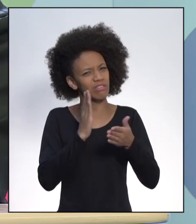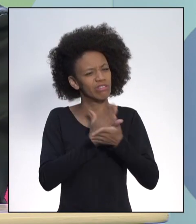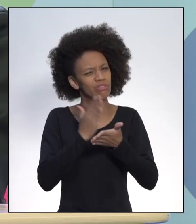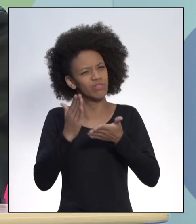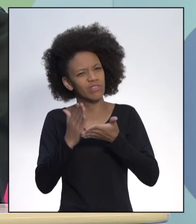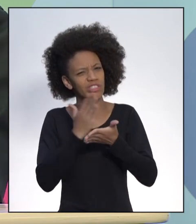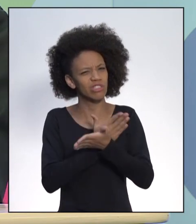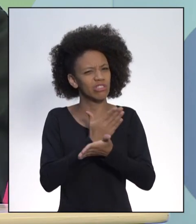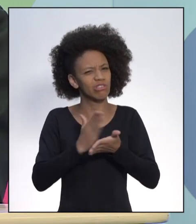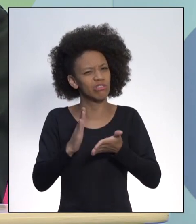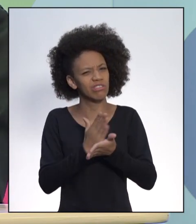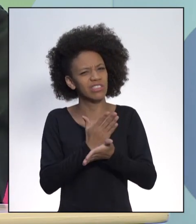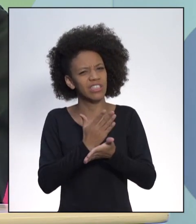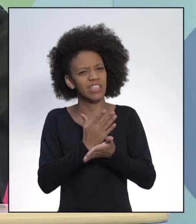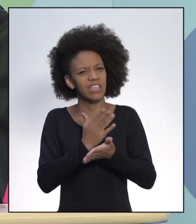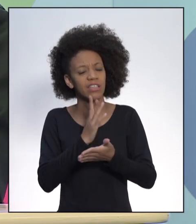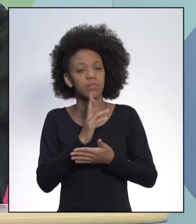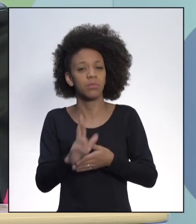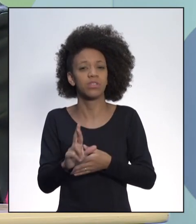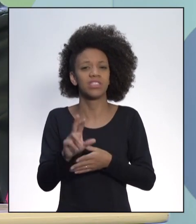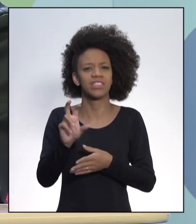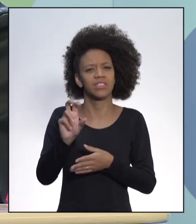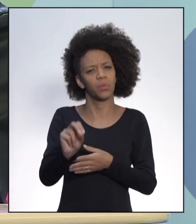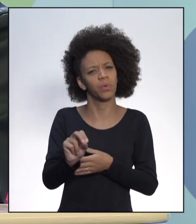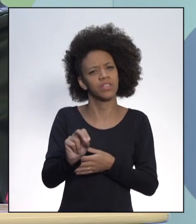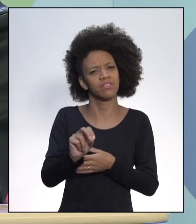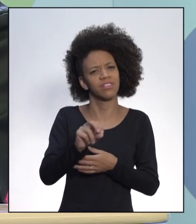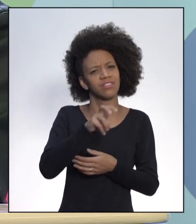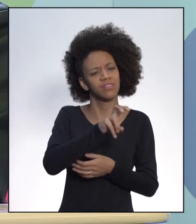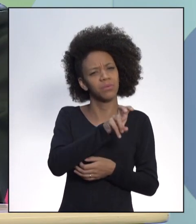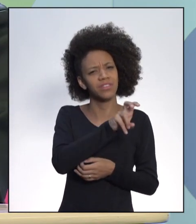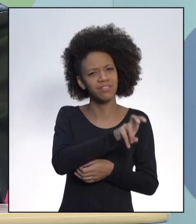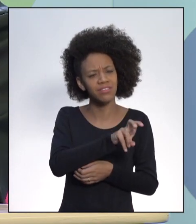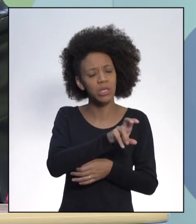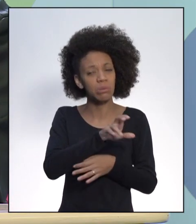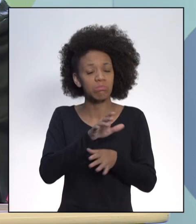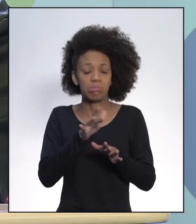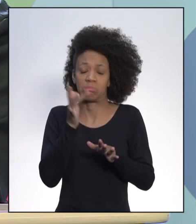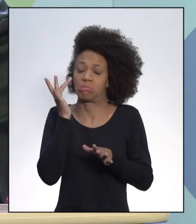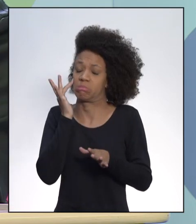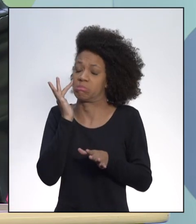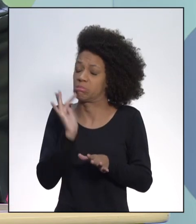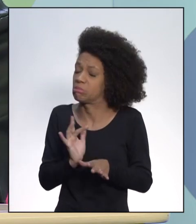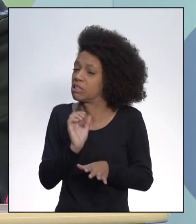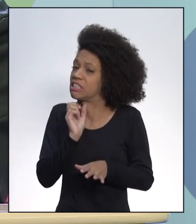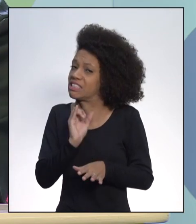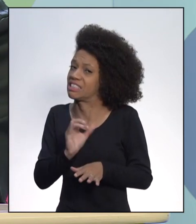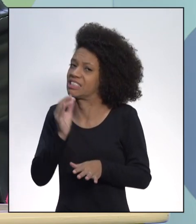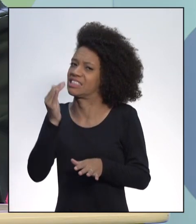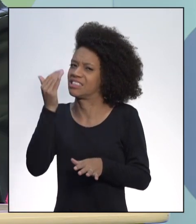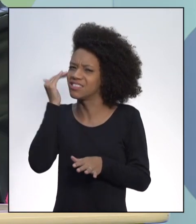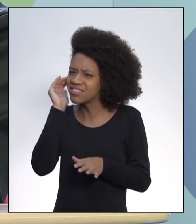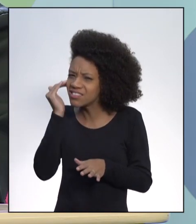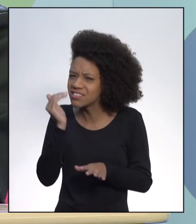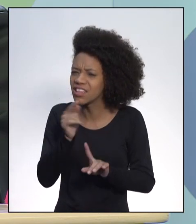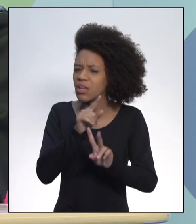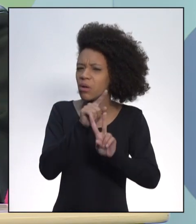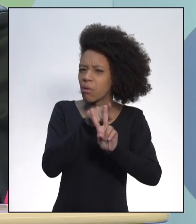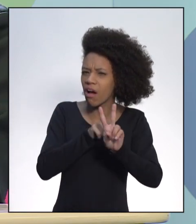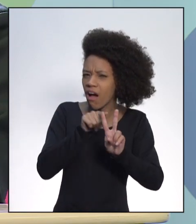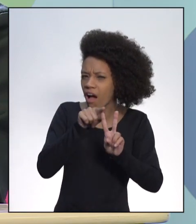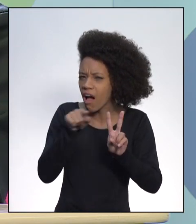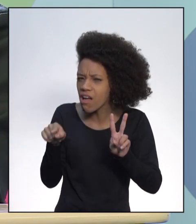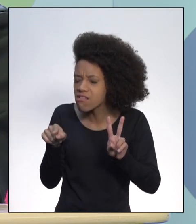colocaram a resposta 50 e 55. Talvez não tenha entendido a ideia da raiz aí, eu acho que daria até para